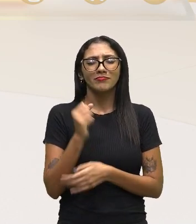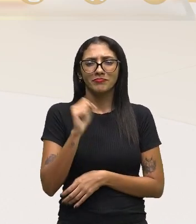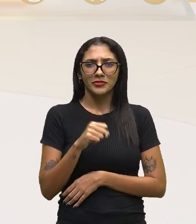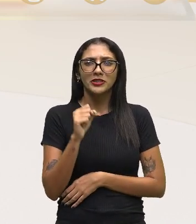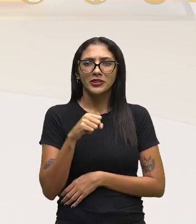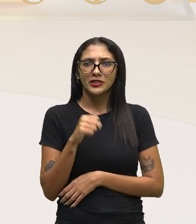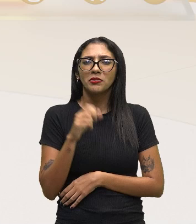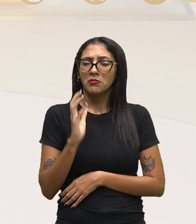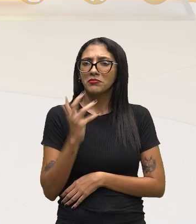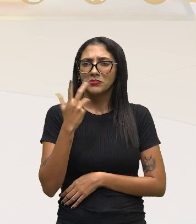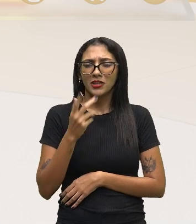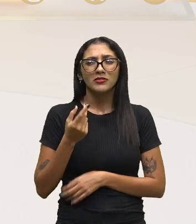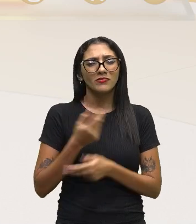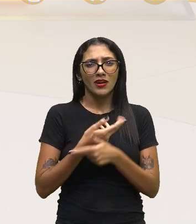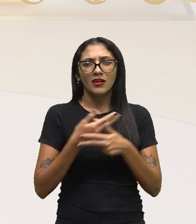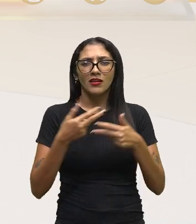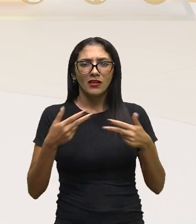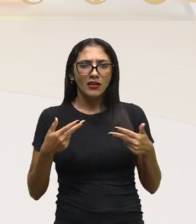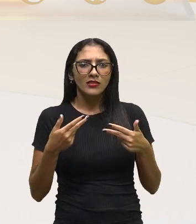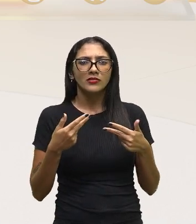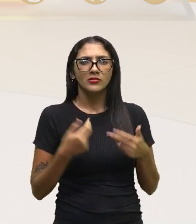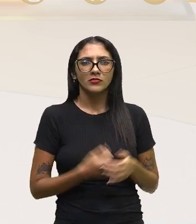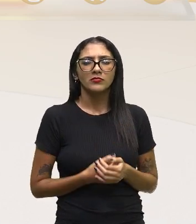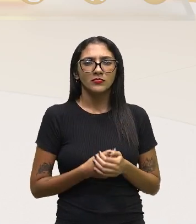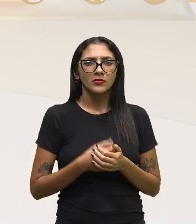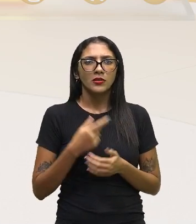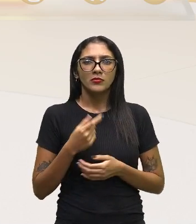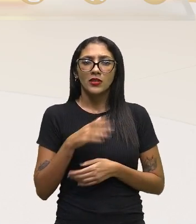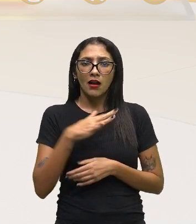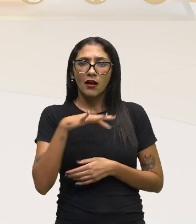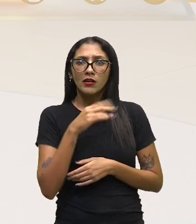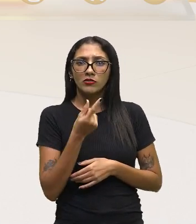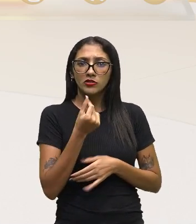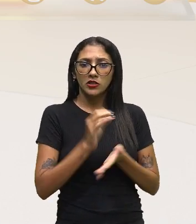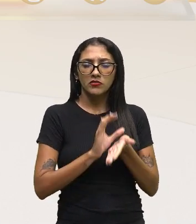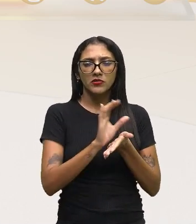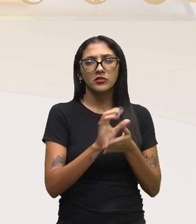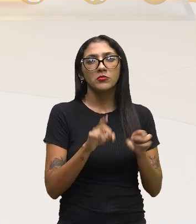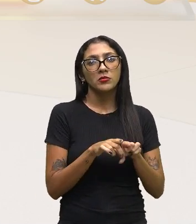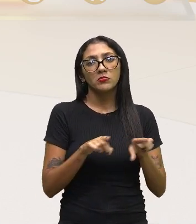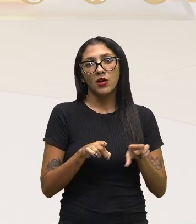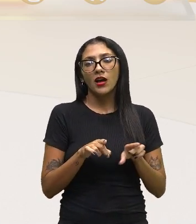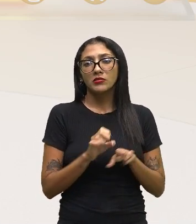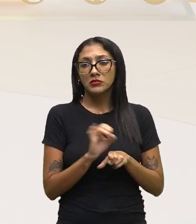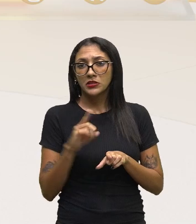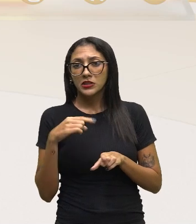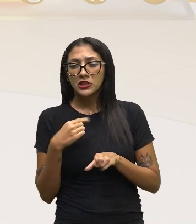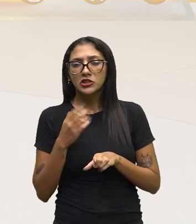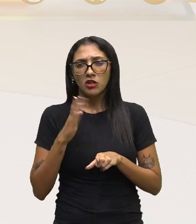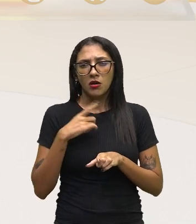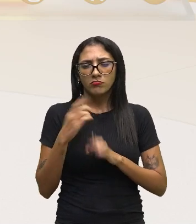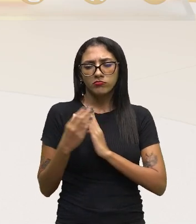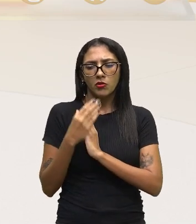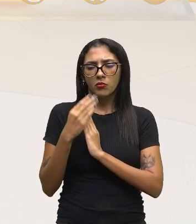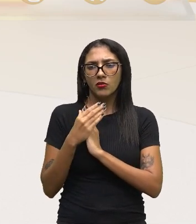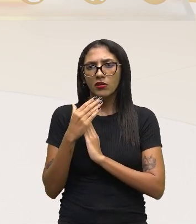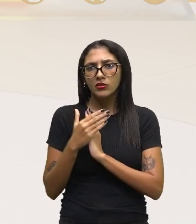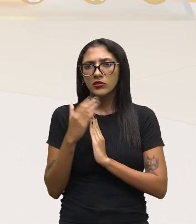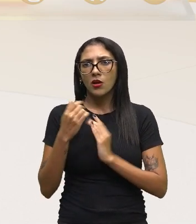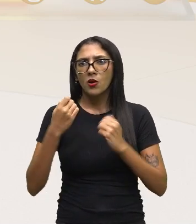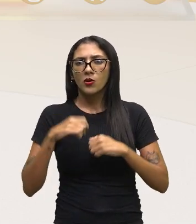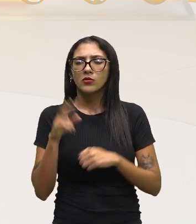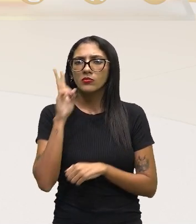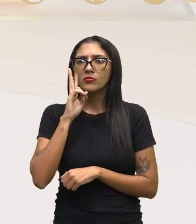gente comete vários erros no mundo dos investimentos, mas se a gente tem essa orientação, a gente lembra